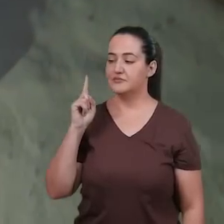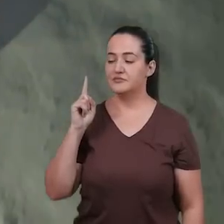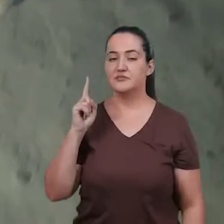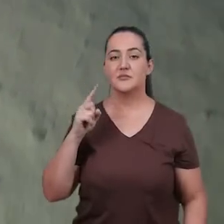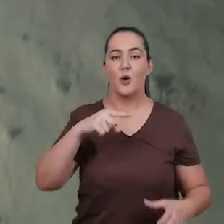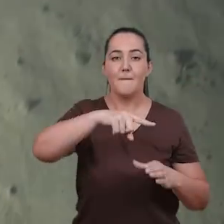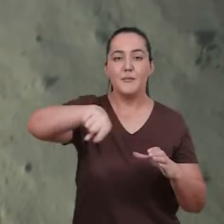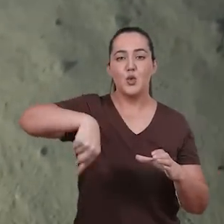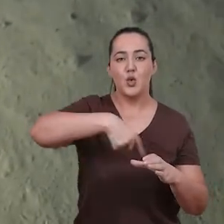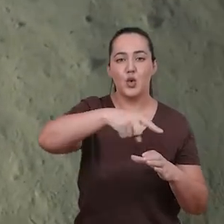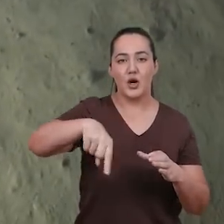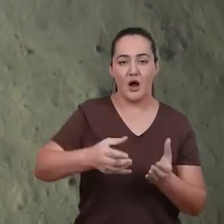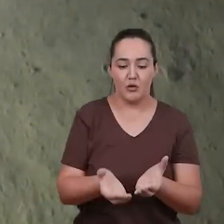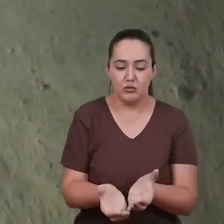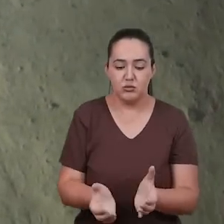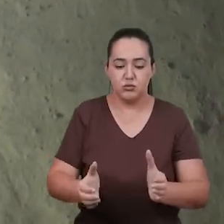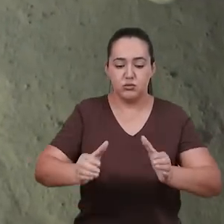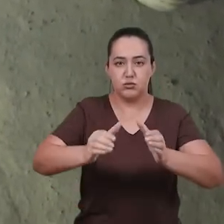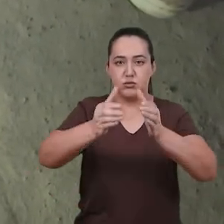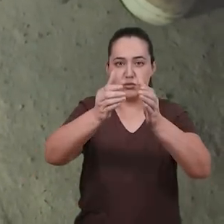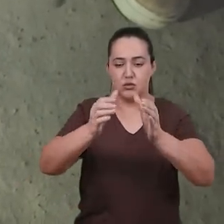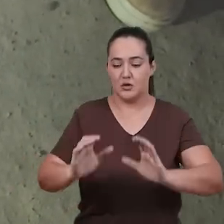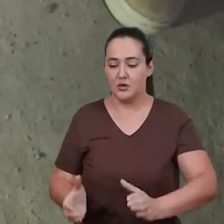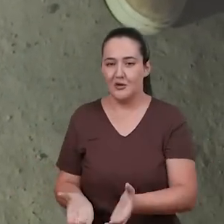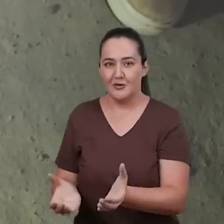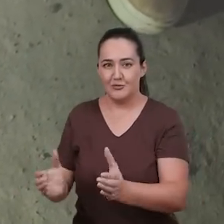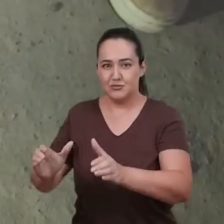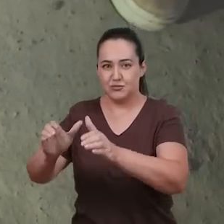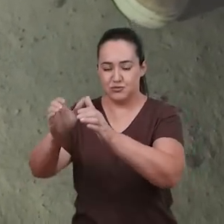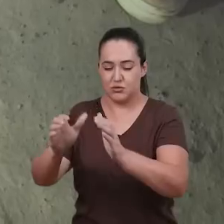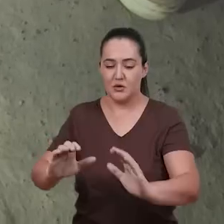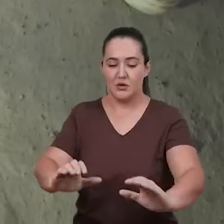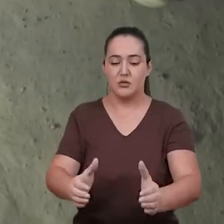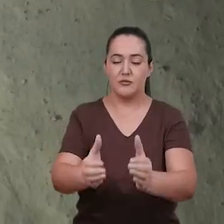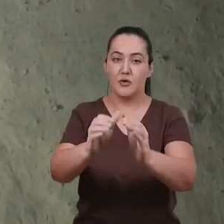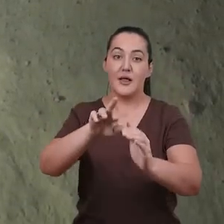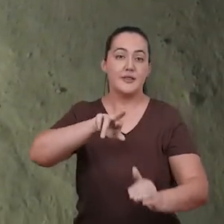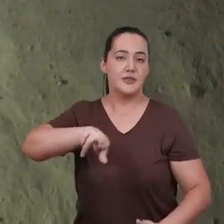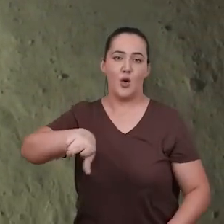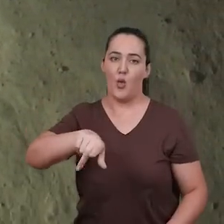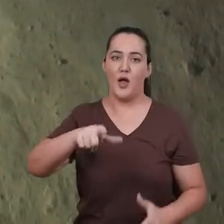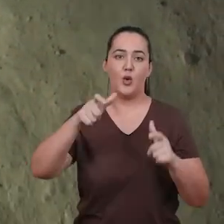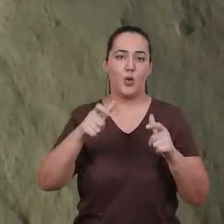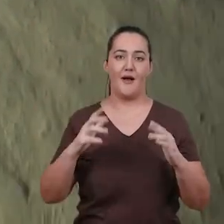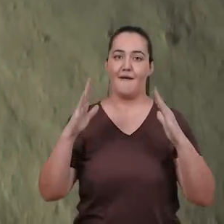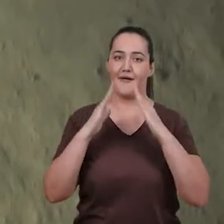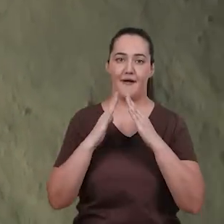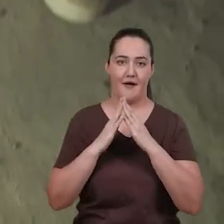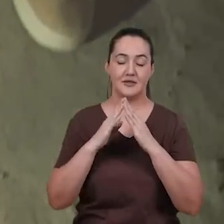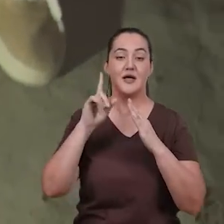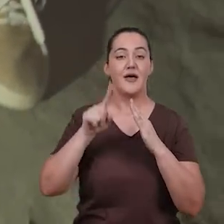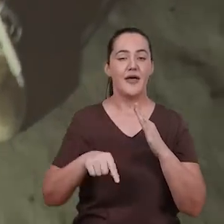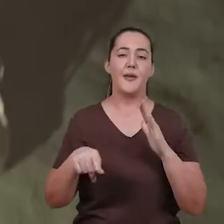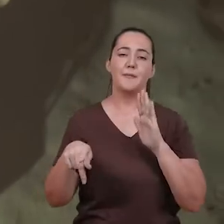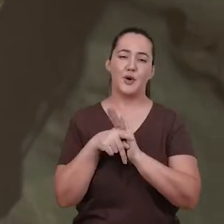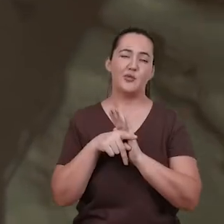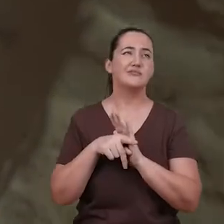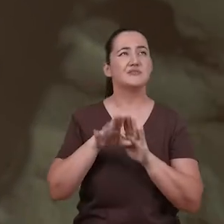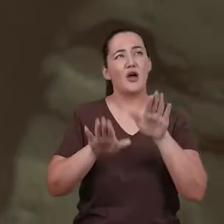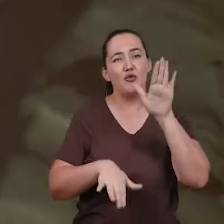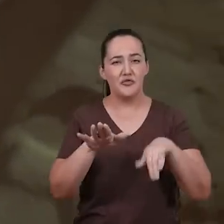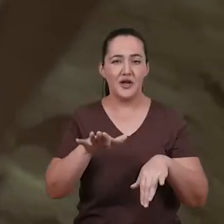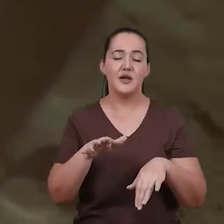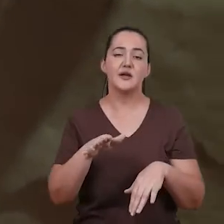Aqui não parece ser o lugar de uma casa. Talvez era o vinho usado na Santa Ceia. Ali, naquele